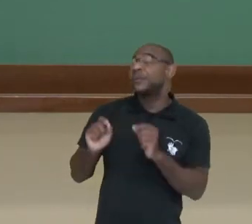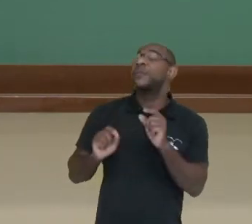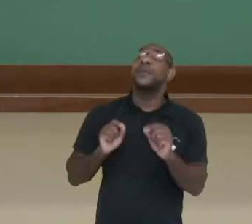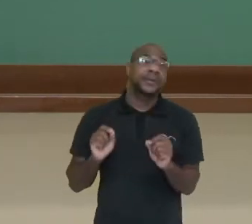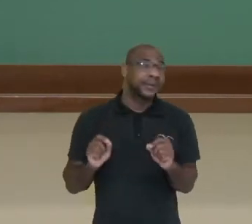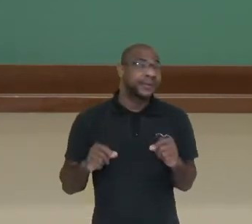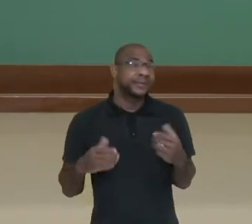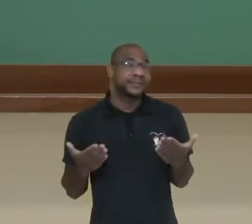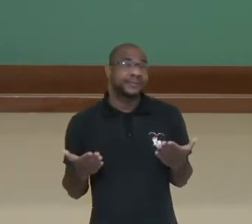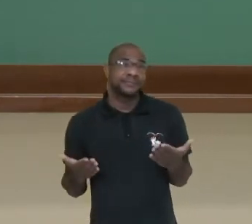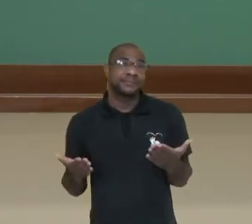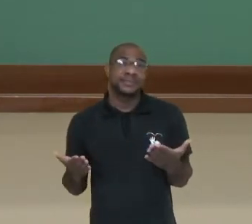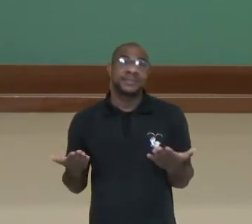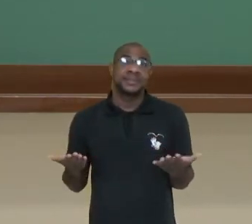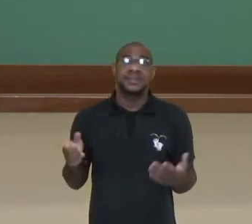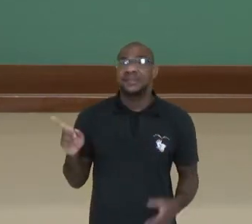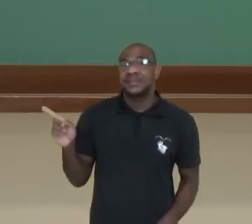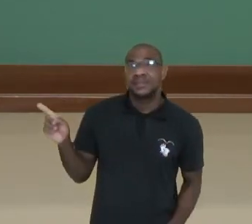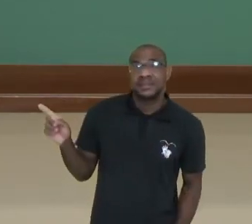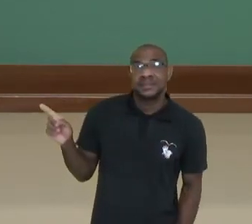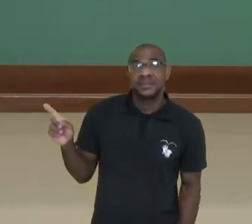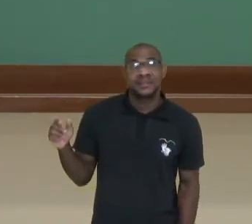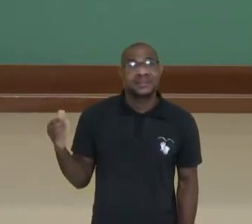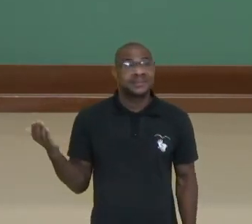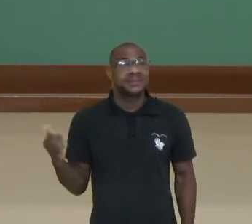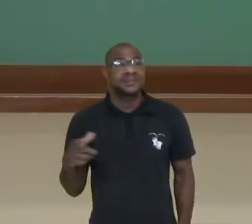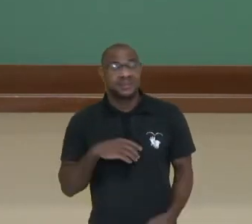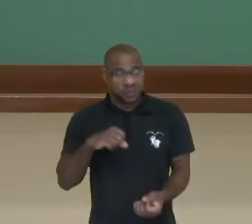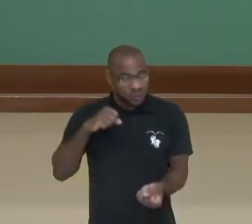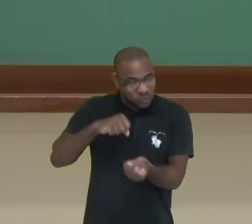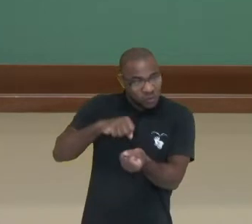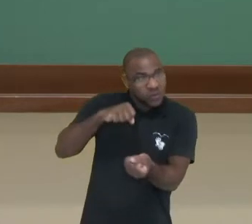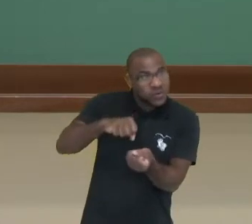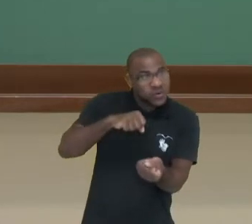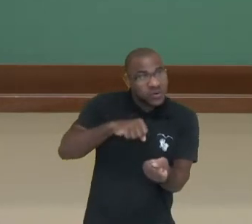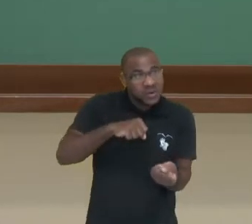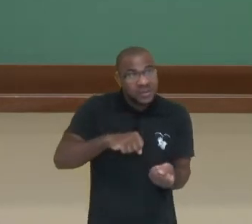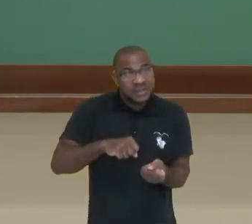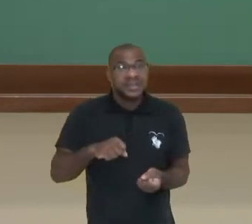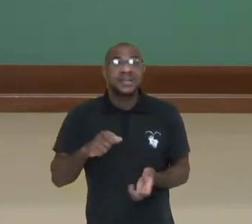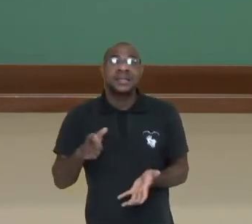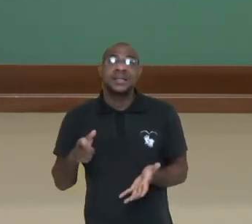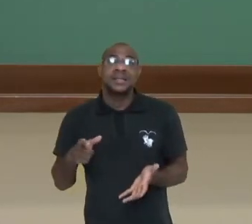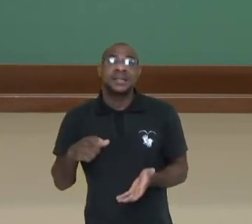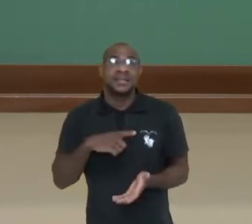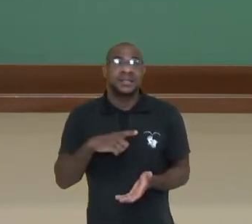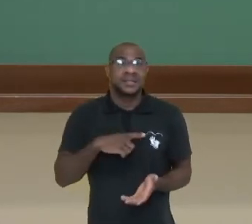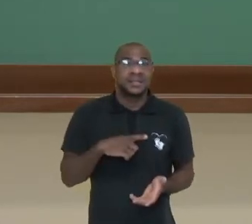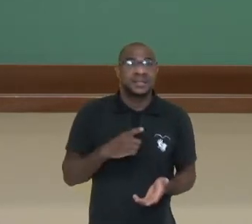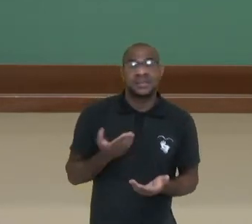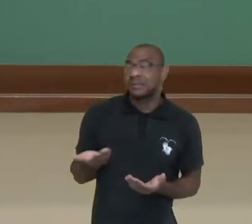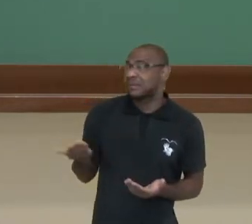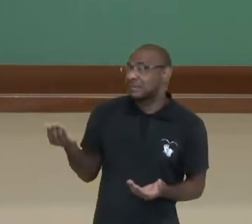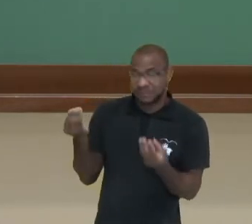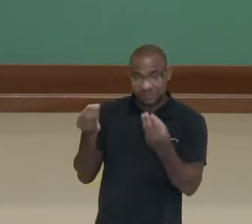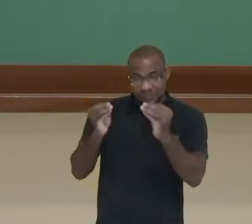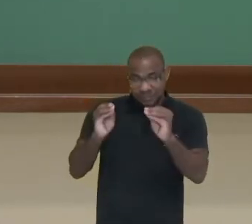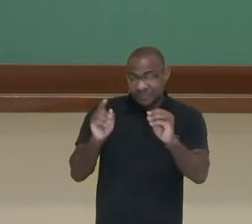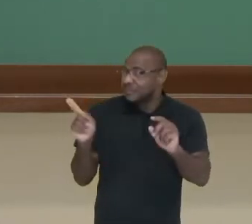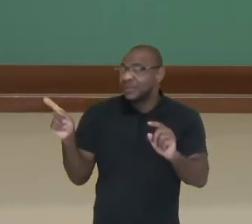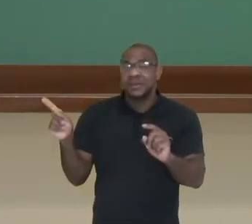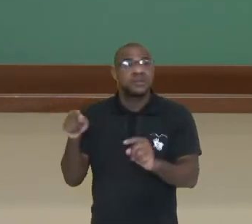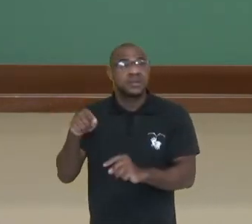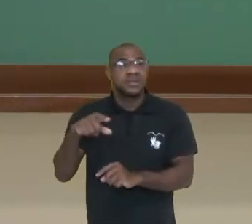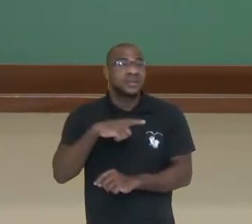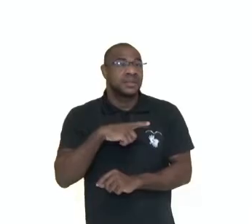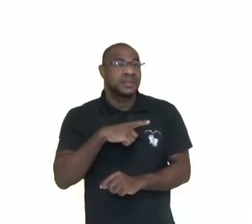não é bem assim. Porque esses agrotóxicos acabam, além de, como eu estou colocando ali, você